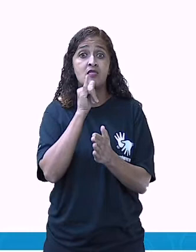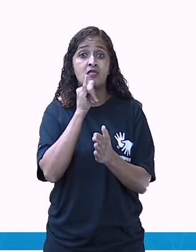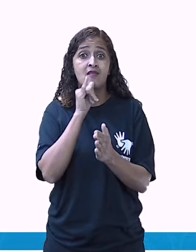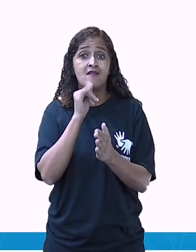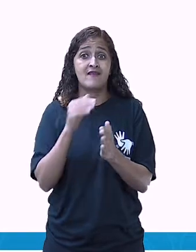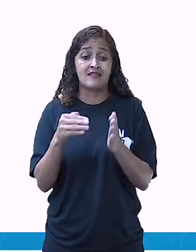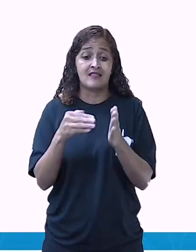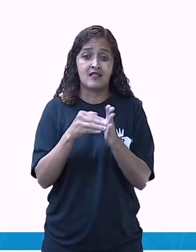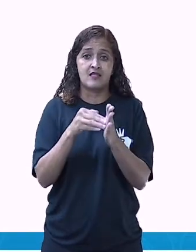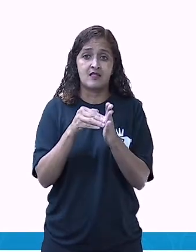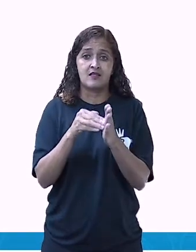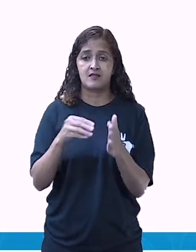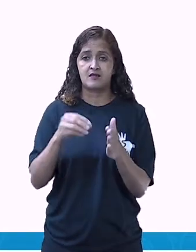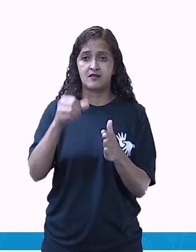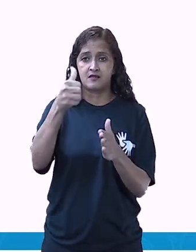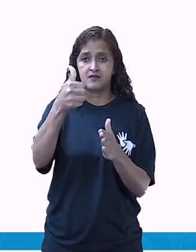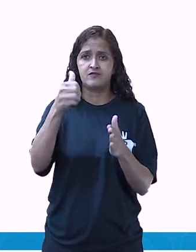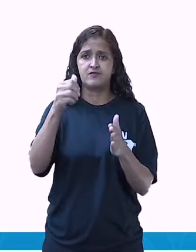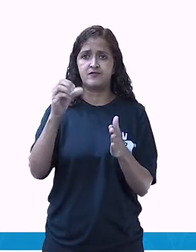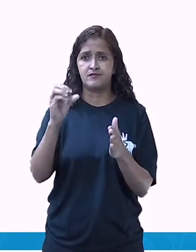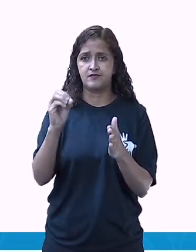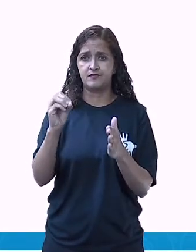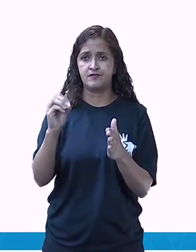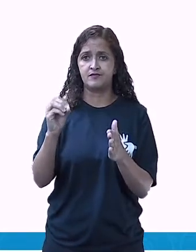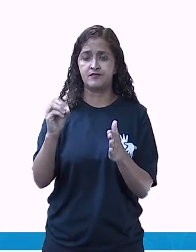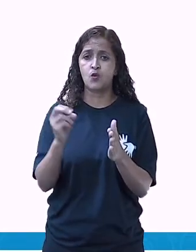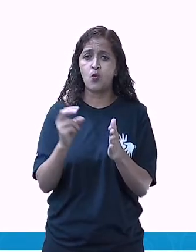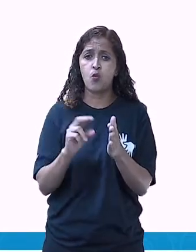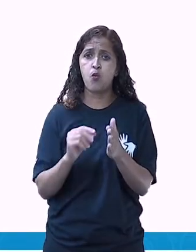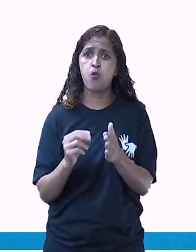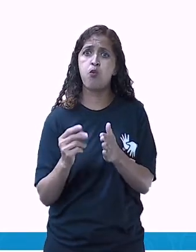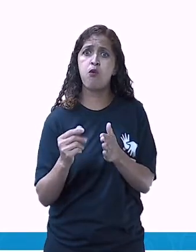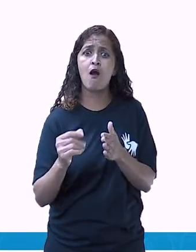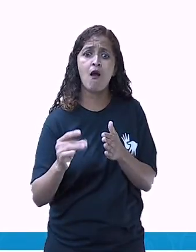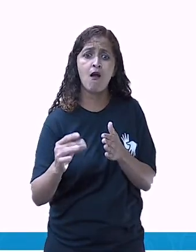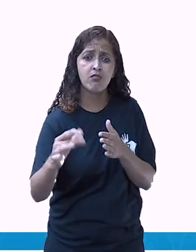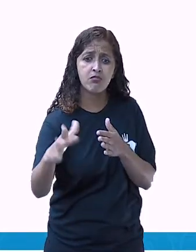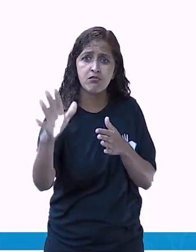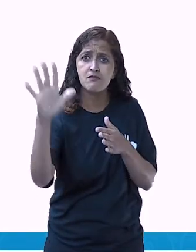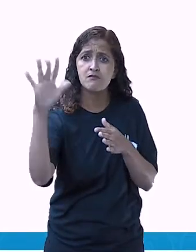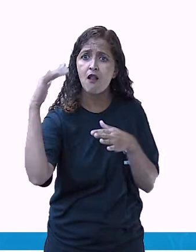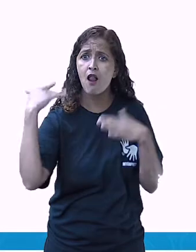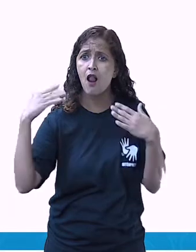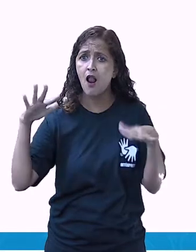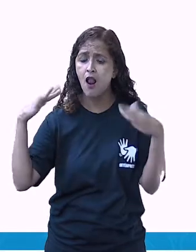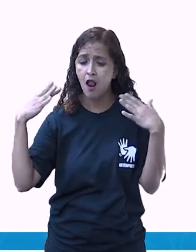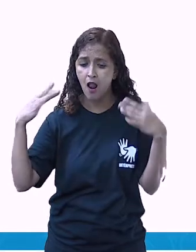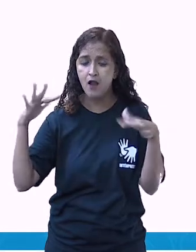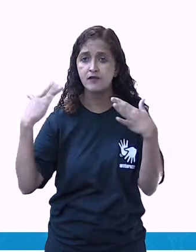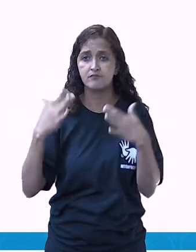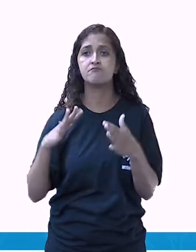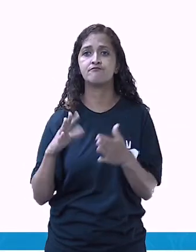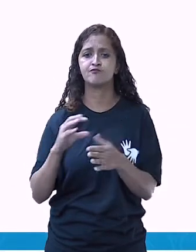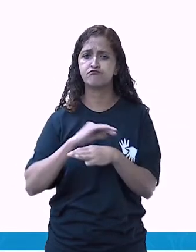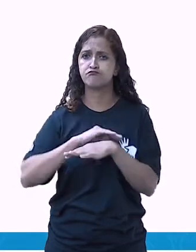o 10, tá? Mas isso aí é infinito, os números eles são infinitos.